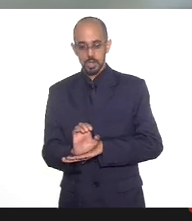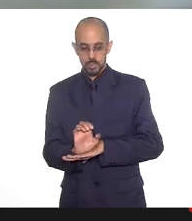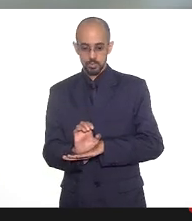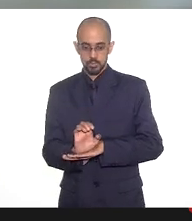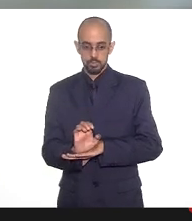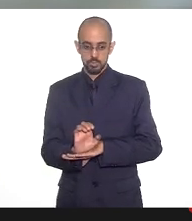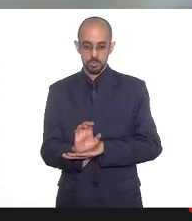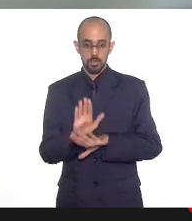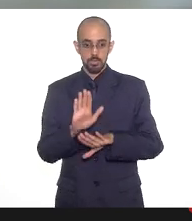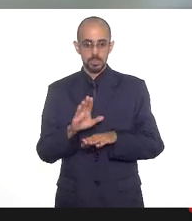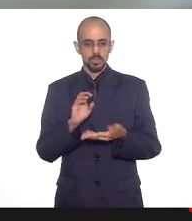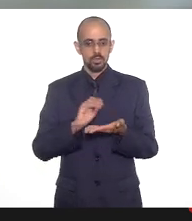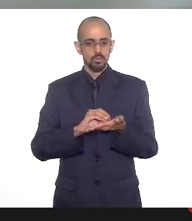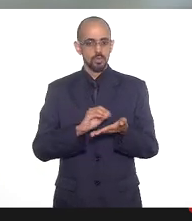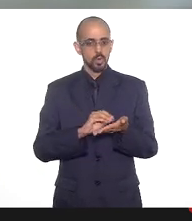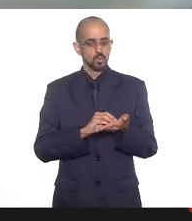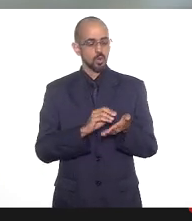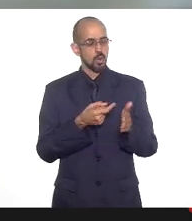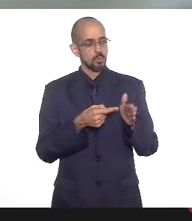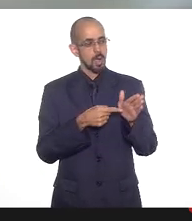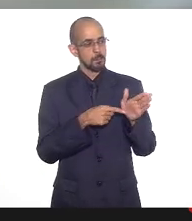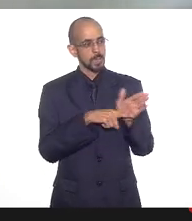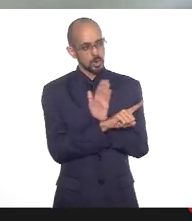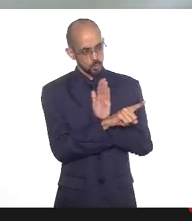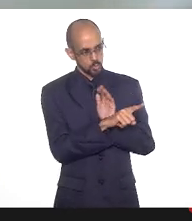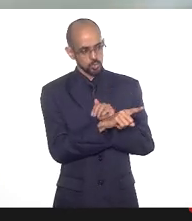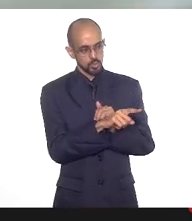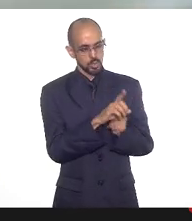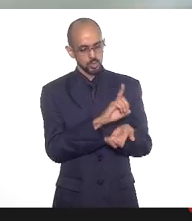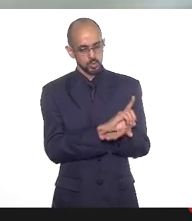Mas faltou uma questão de qualquer jeito, doutor Gadelha.